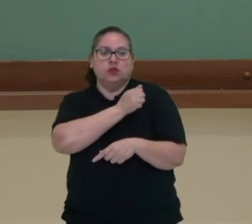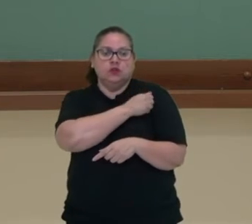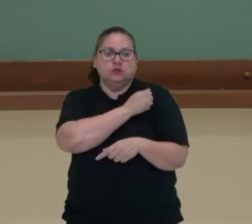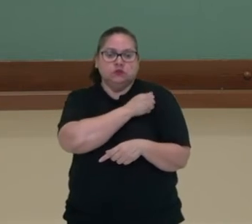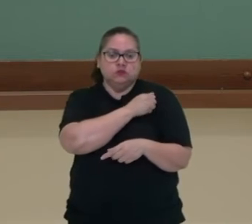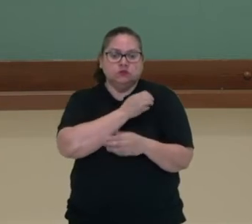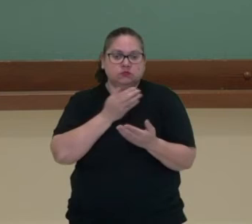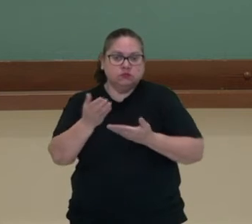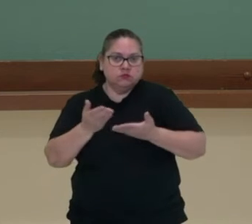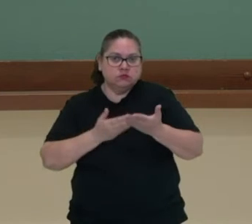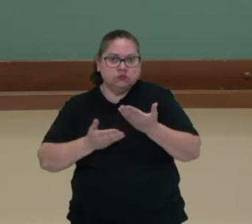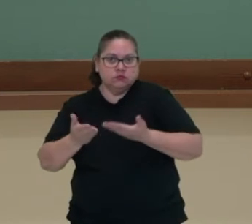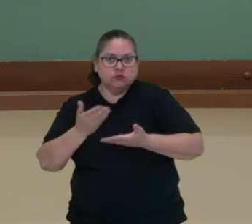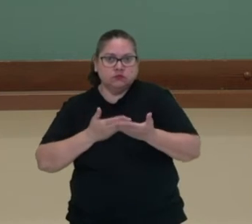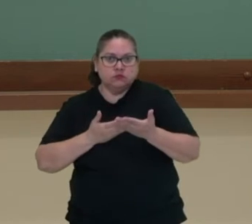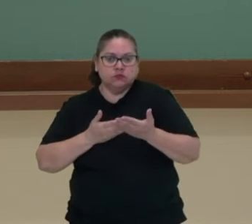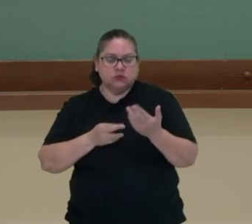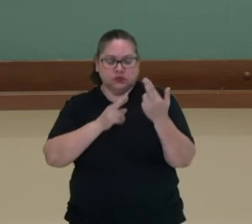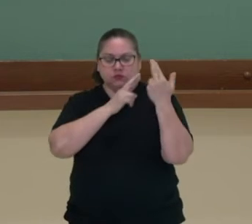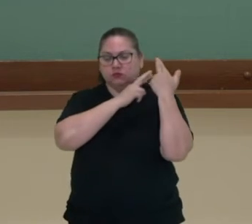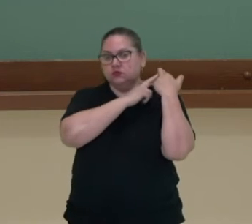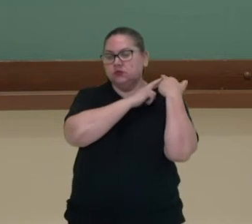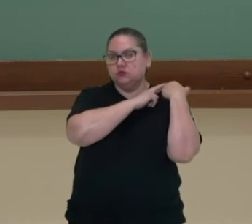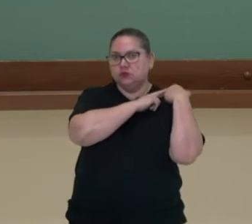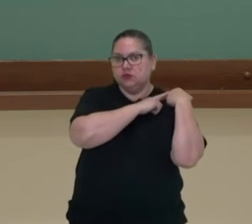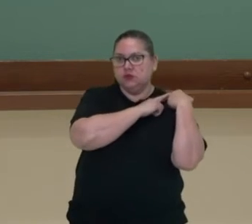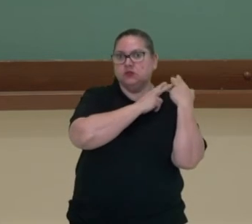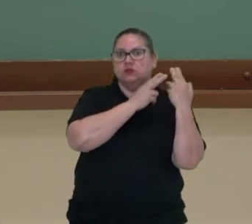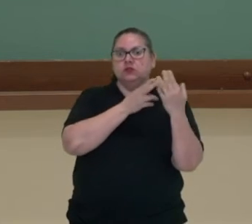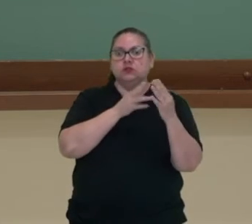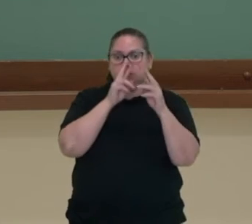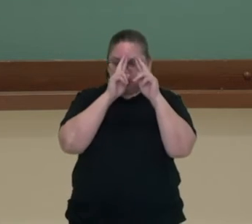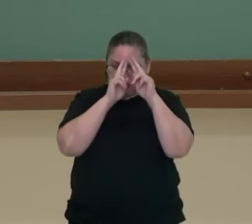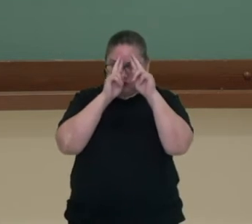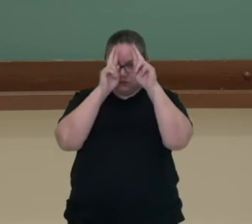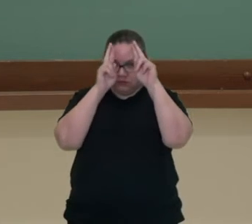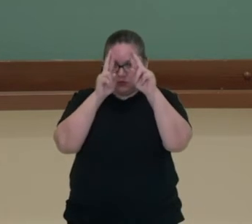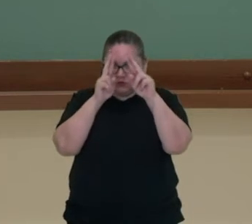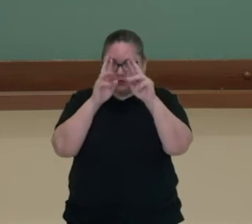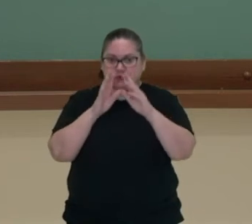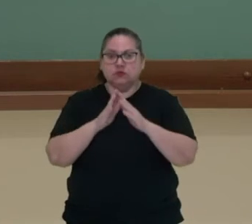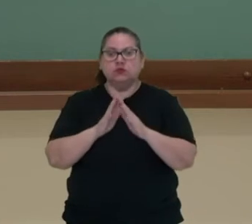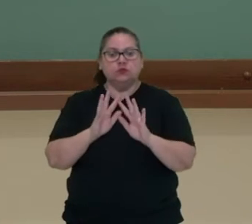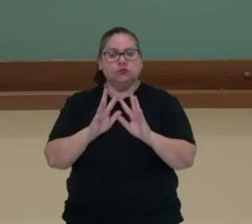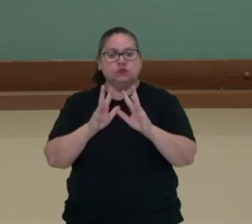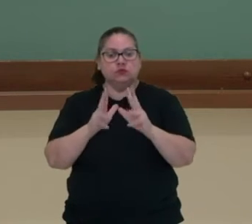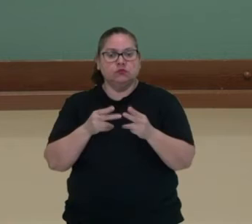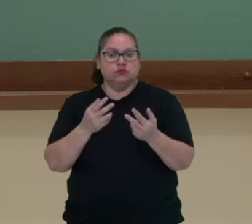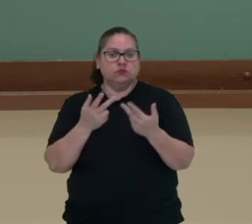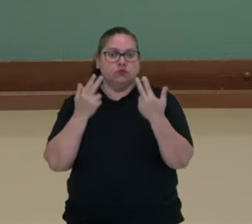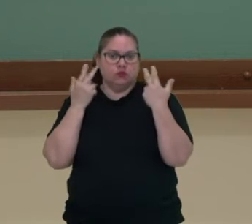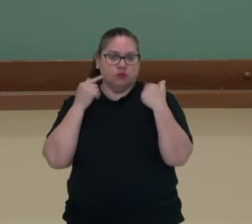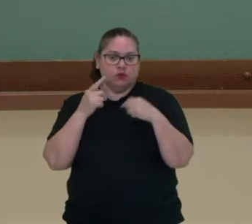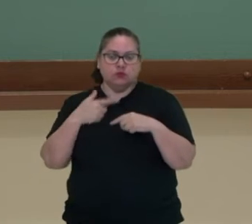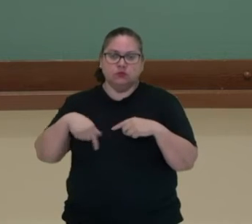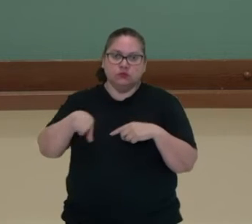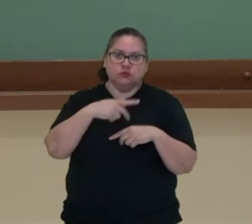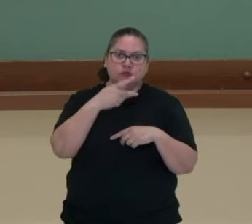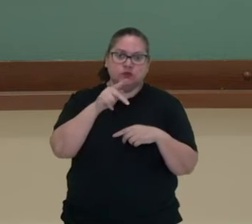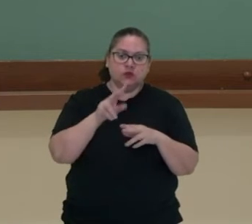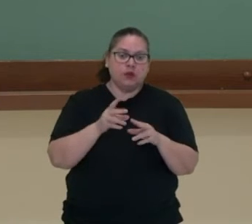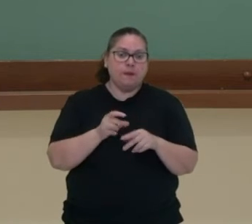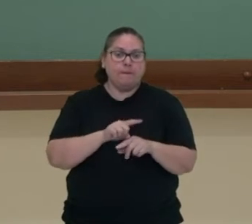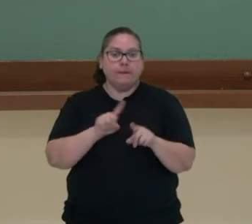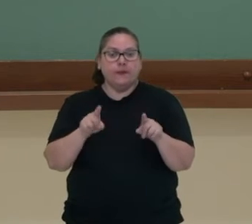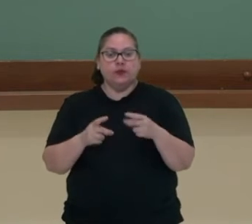uma relação, né, de responsabilidade, de respeito, que é comum a todos vocês, é claro, mas algumas